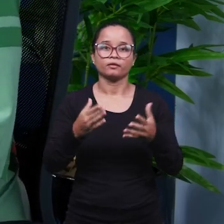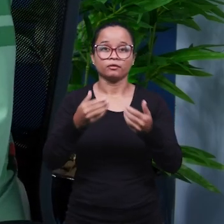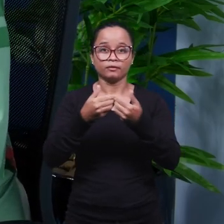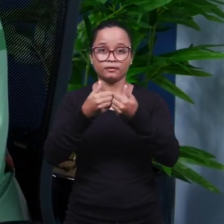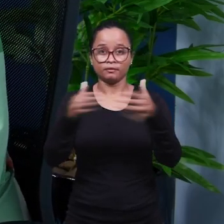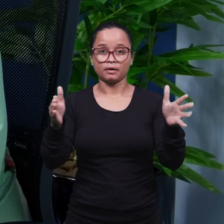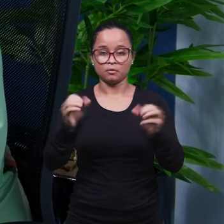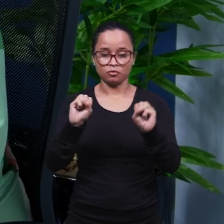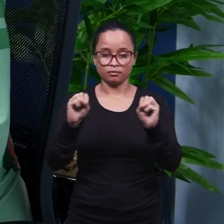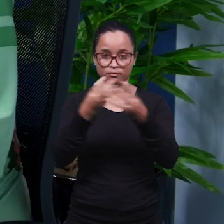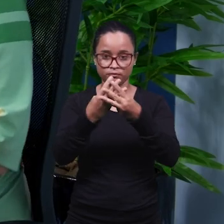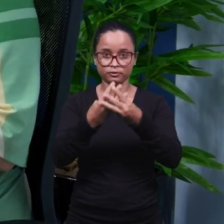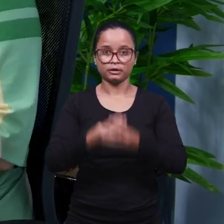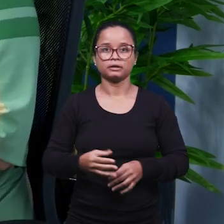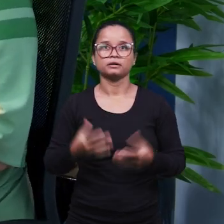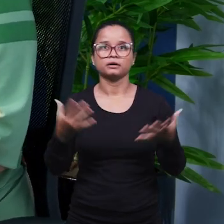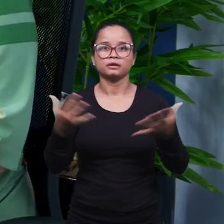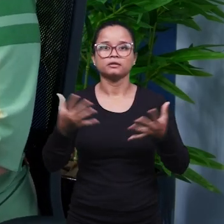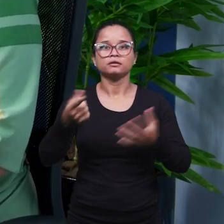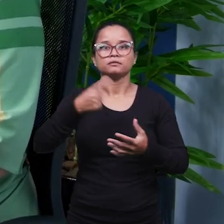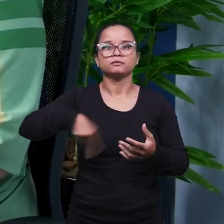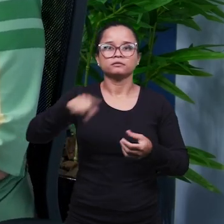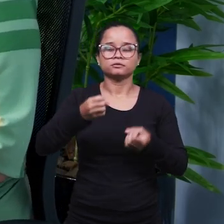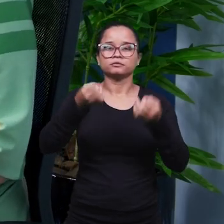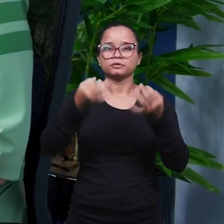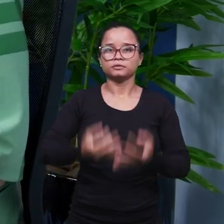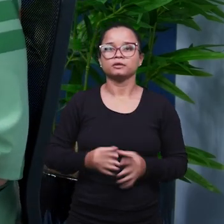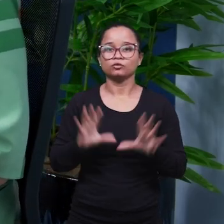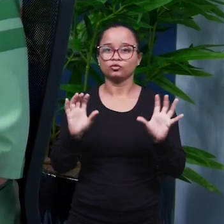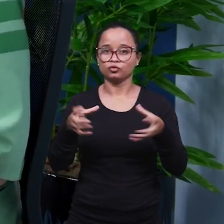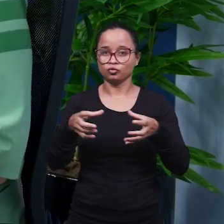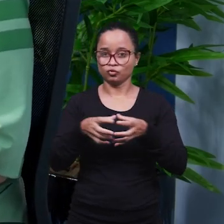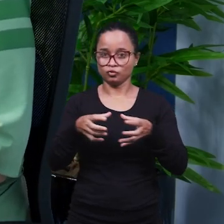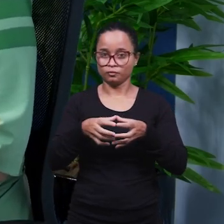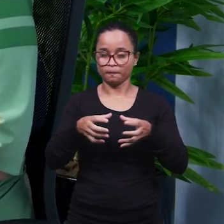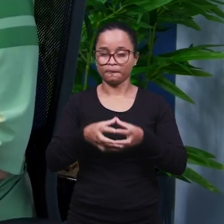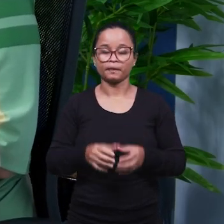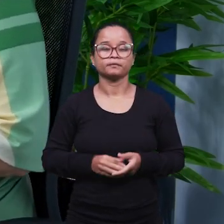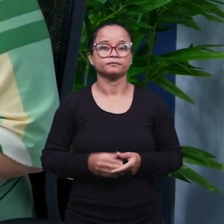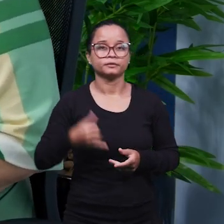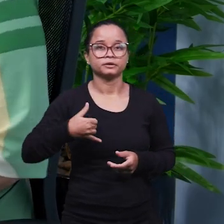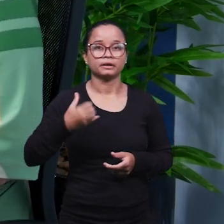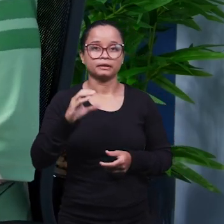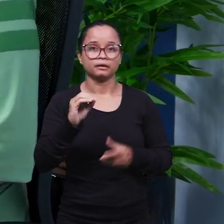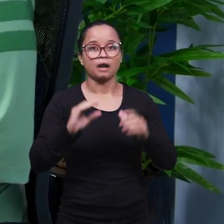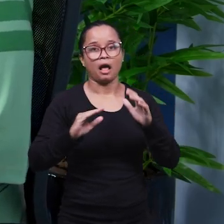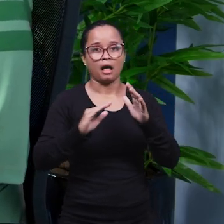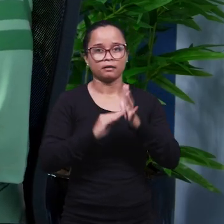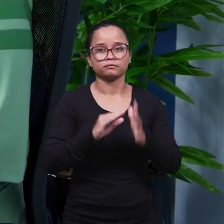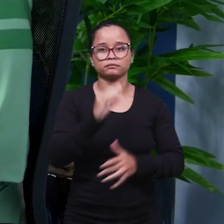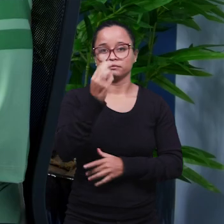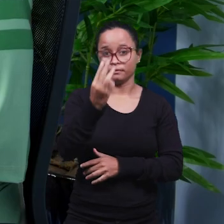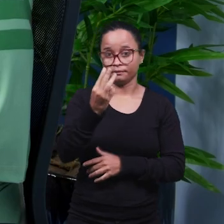vocês abrem o slide, aqui nós estamos falando da classe de 0 a 3